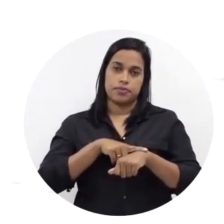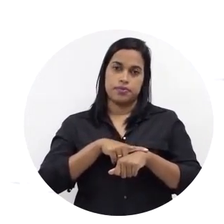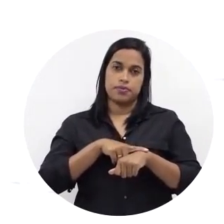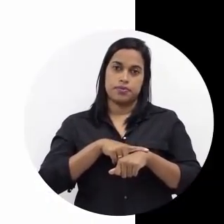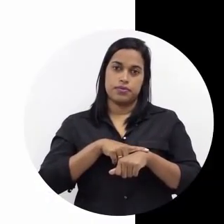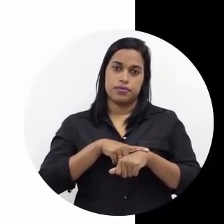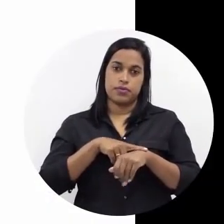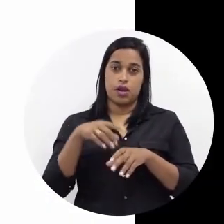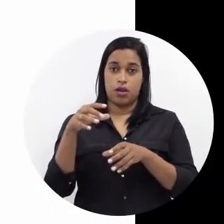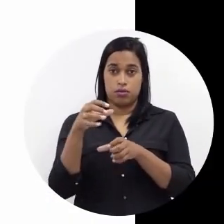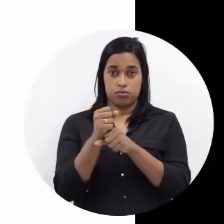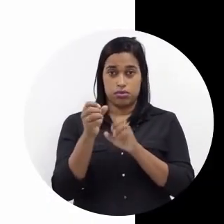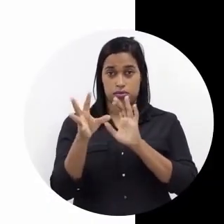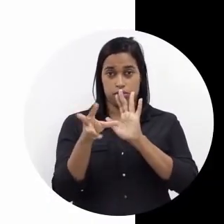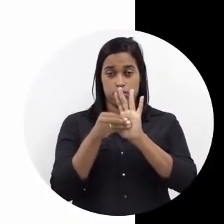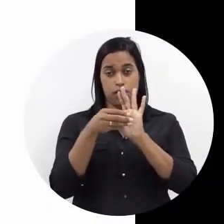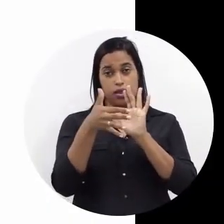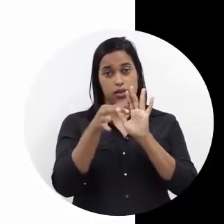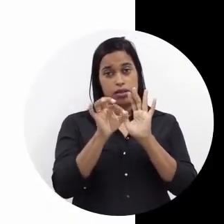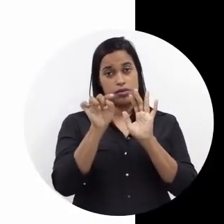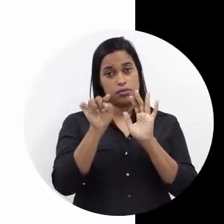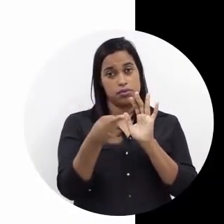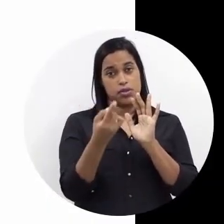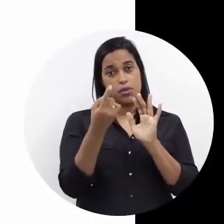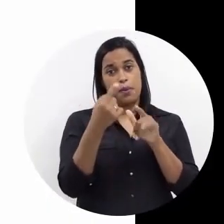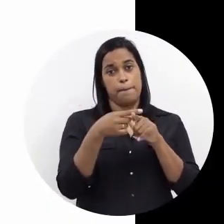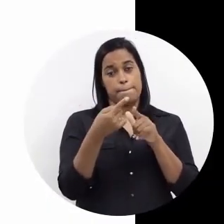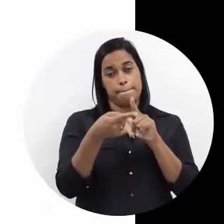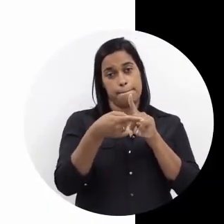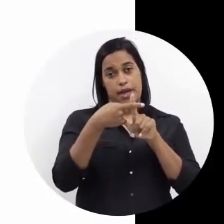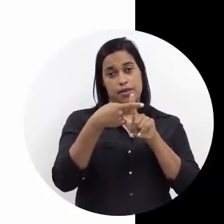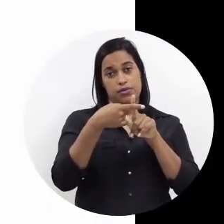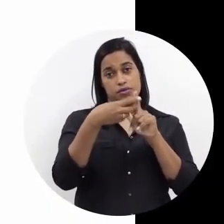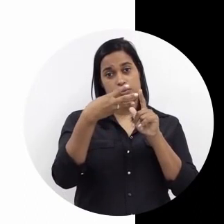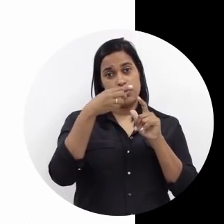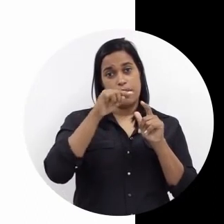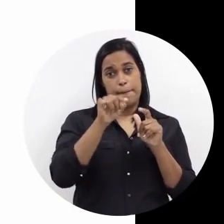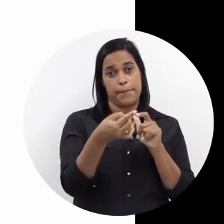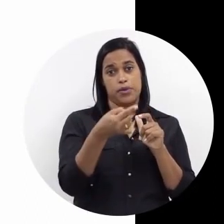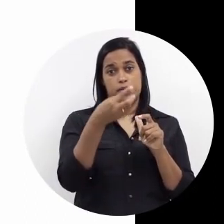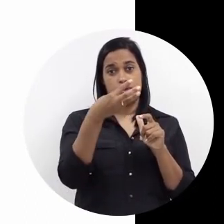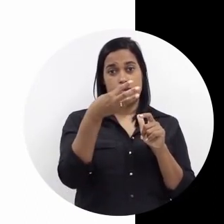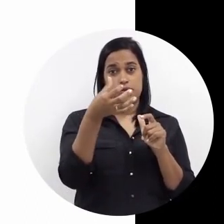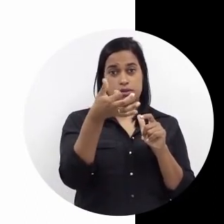O montante será R$ 10.000 mais R$.310,00, que é o capital mais o juro.